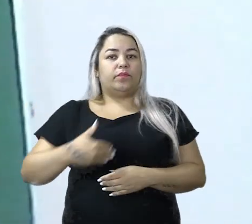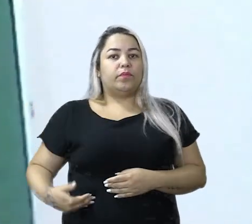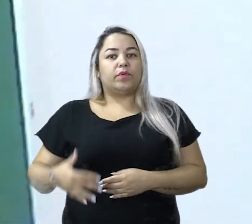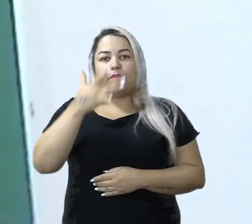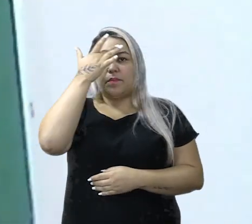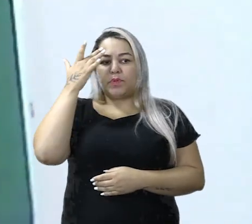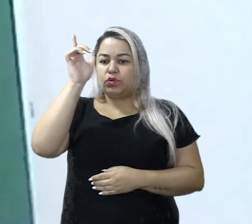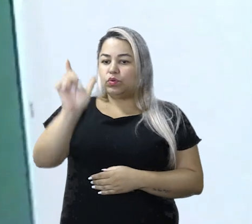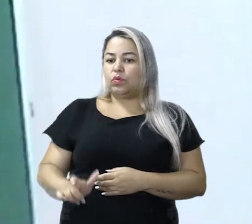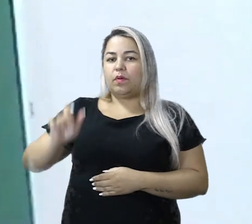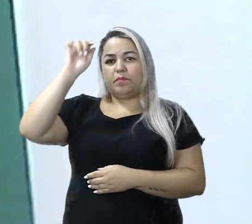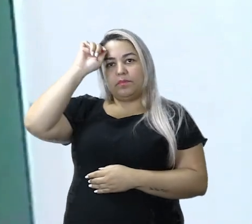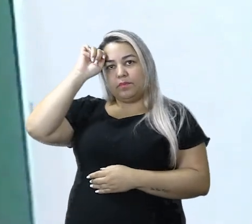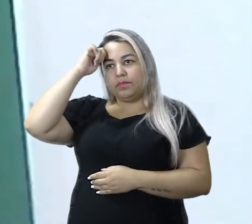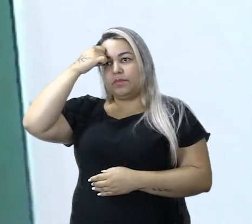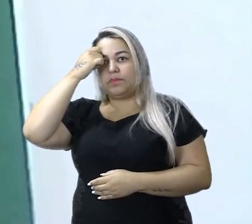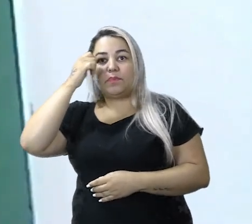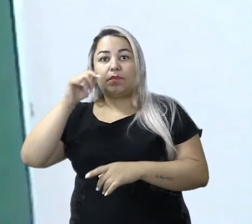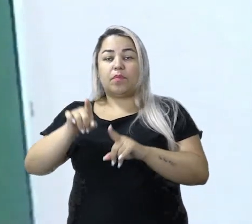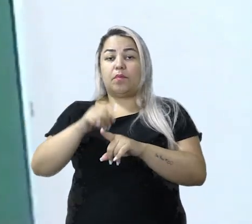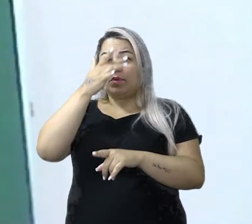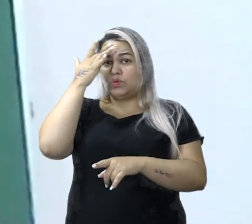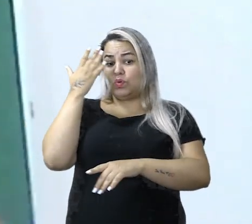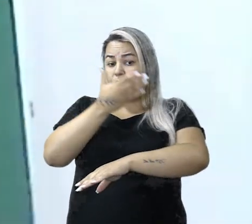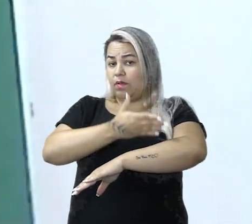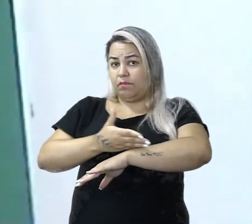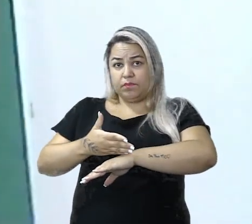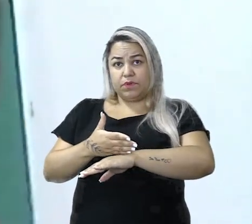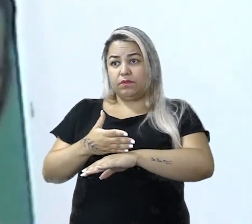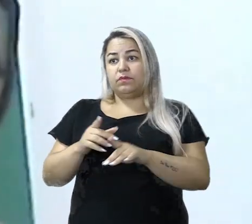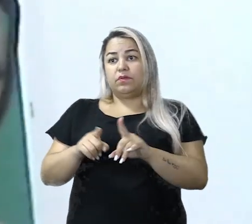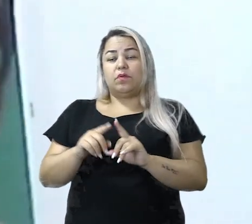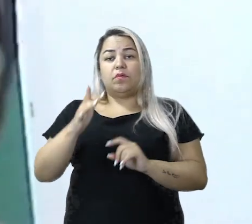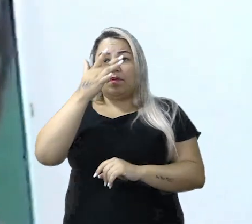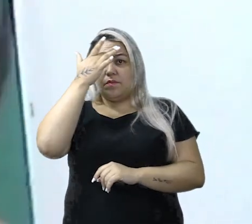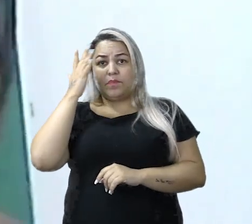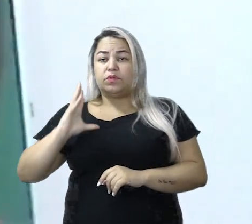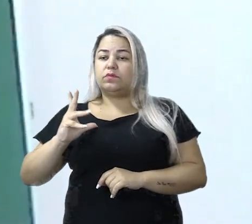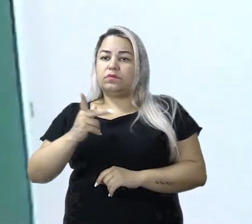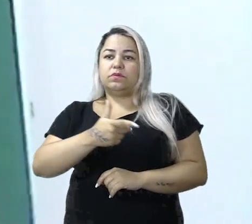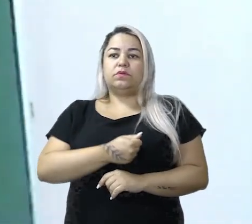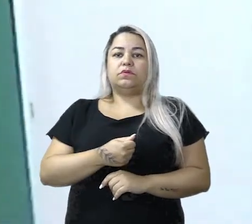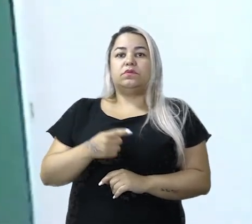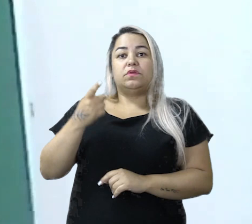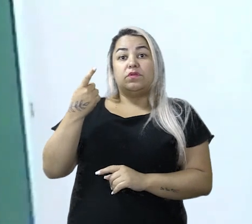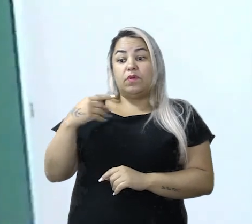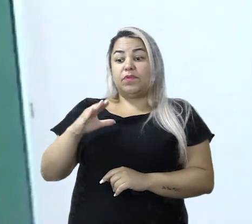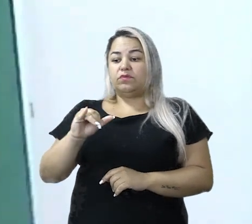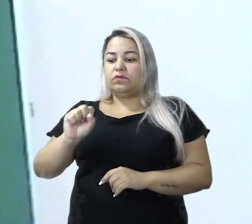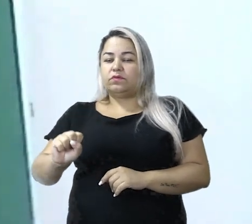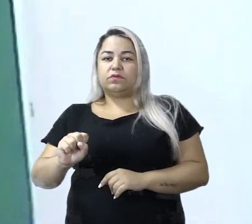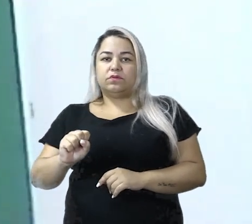pensar políticas públicas para uma pessoa preta sendo uma pessoa branca. Eu não posso pensar políticas públicas para uma pessoa